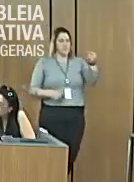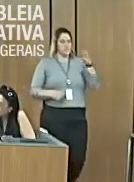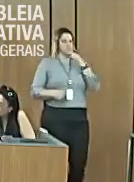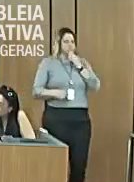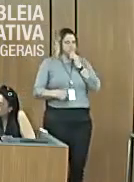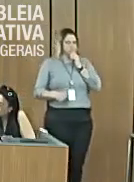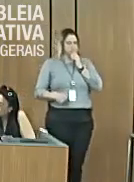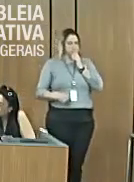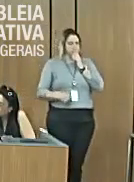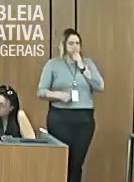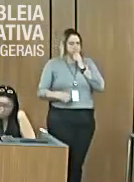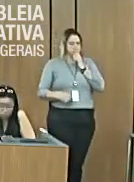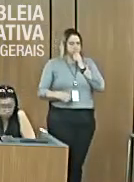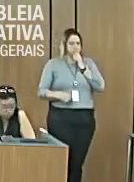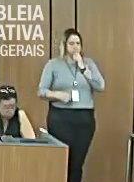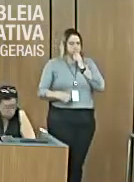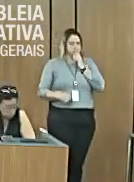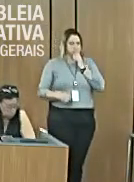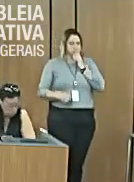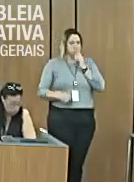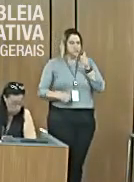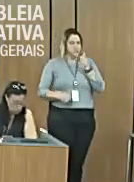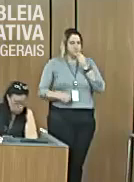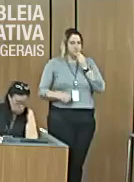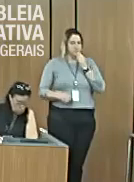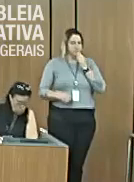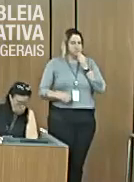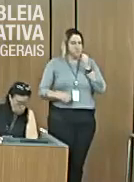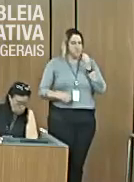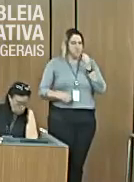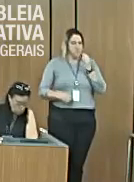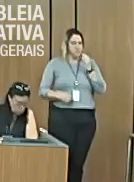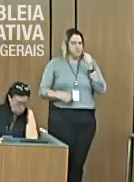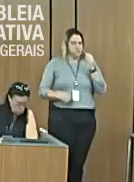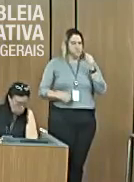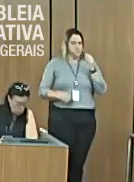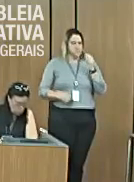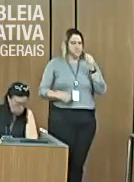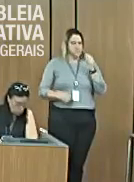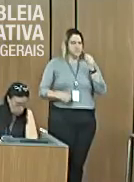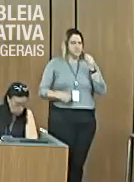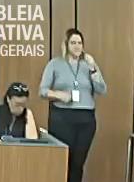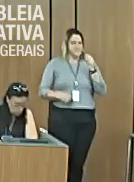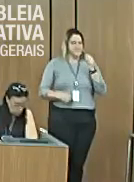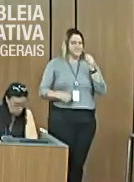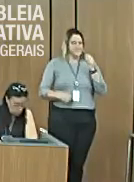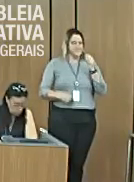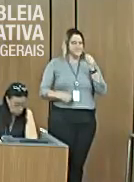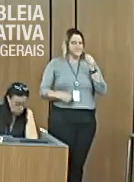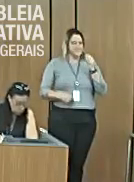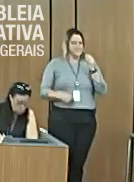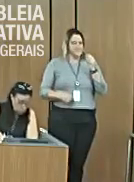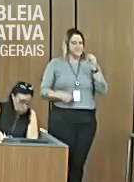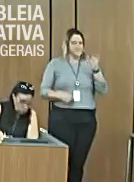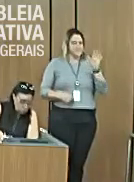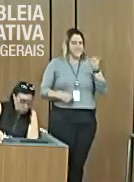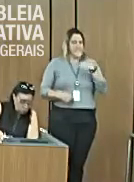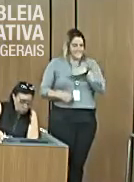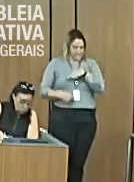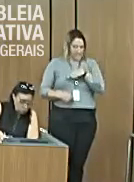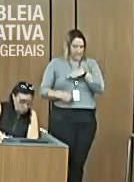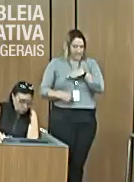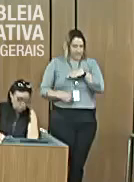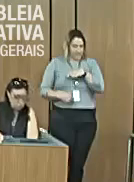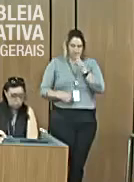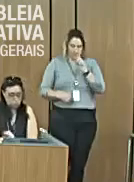os cidadãos a regra do jogo é essa está clara a deferir a minha carga horária x então